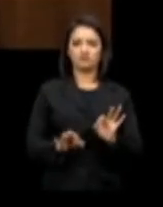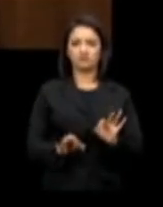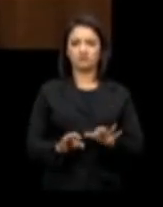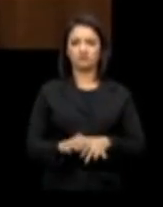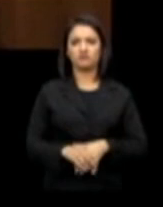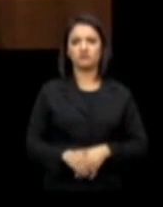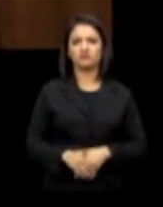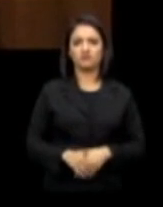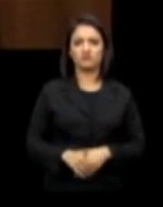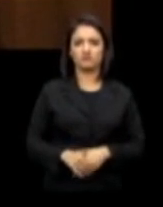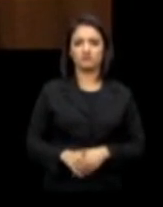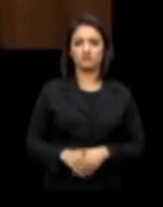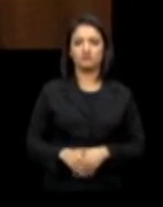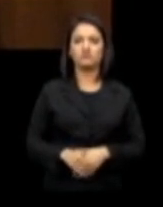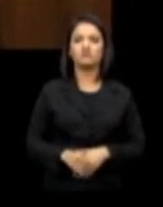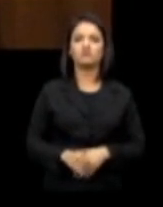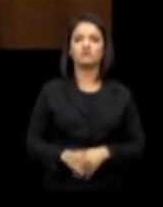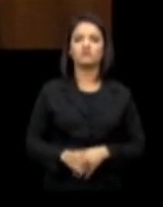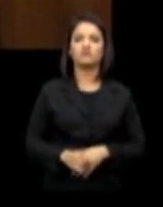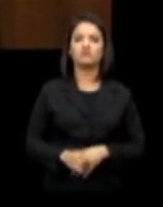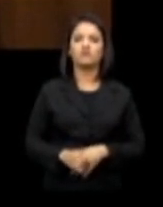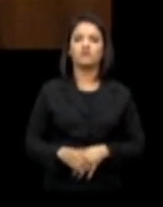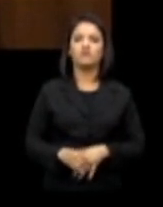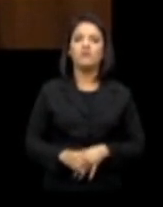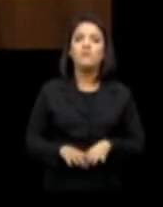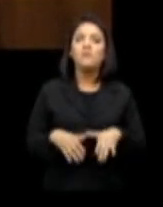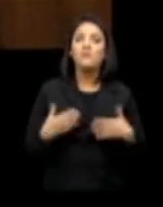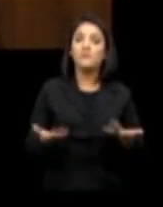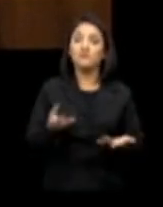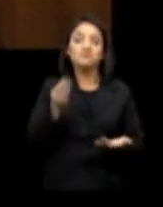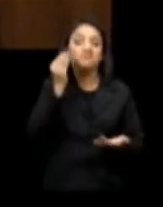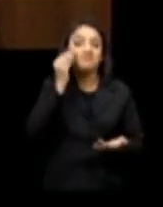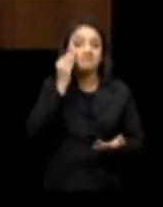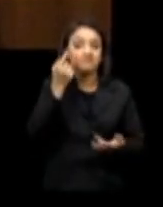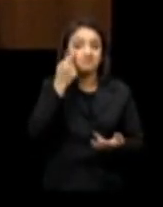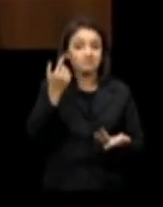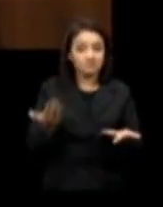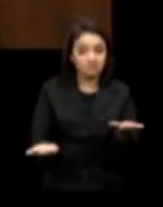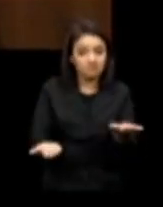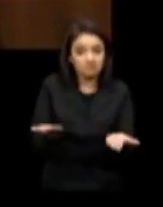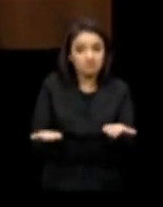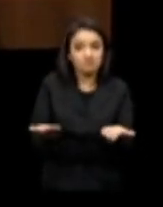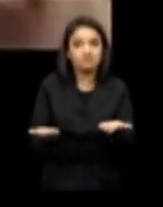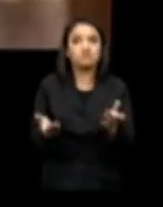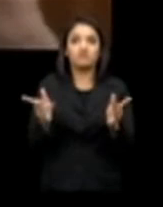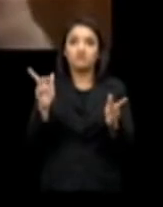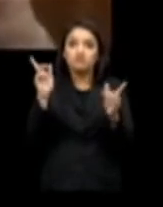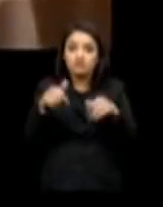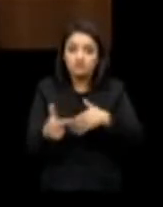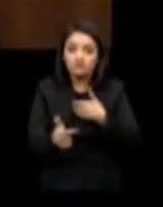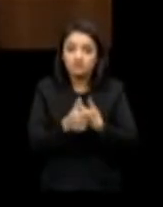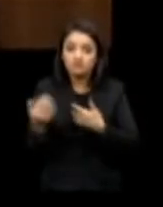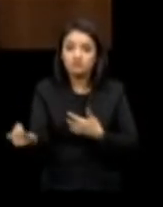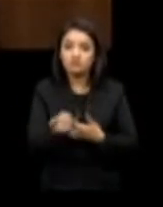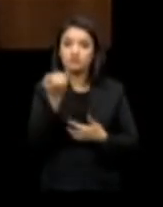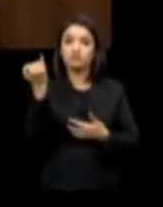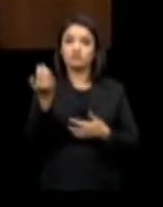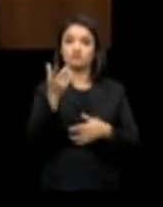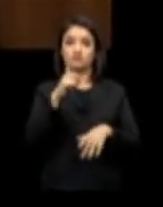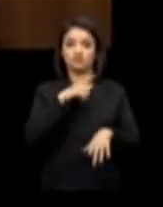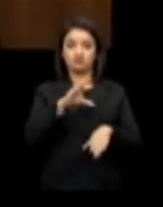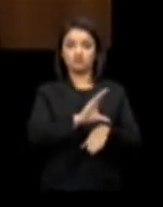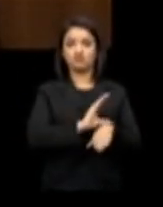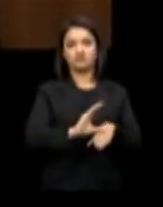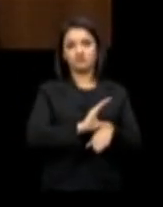autodeterminação informacional. O teste de proporcionalidade, a propósito, desempenha papel central na construção realizada pela Corte